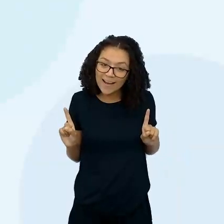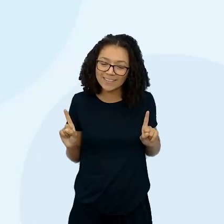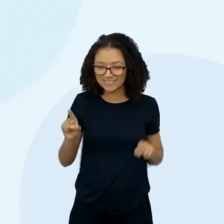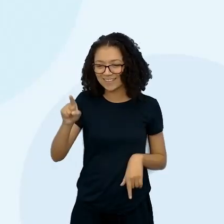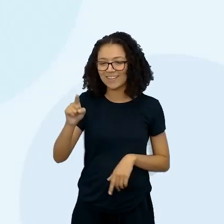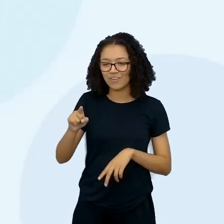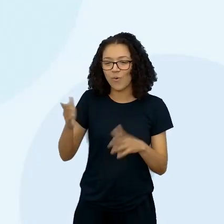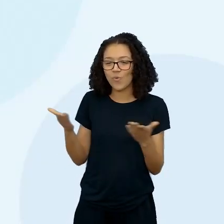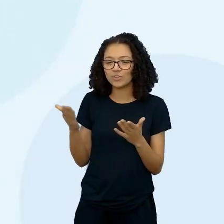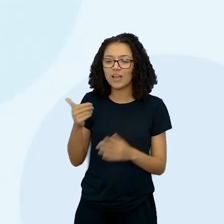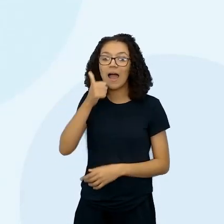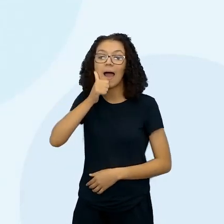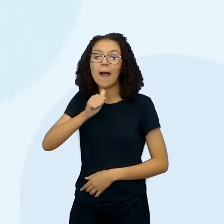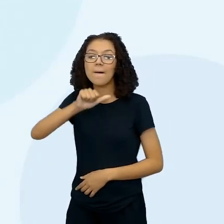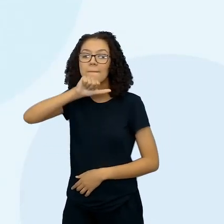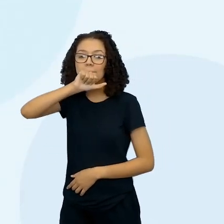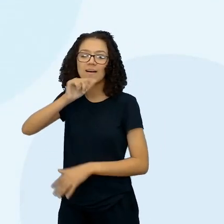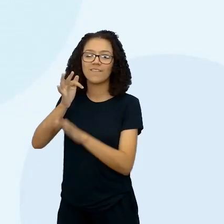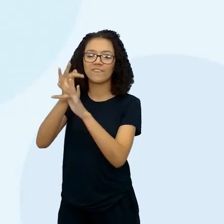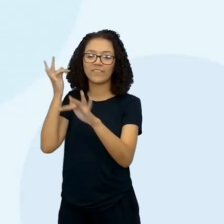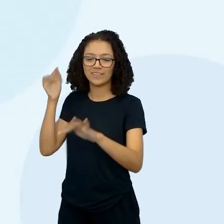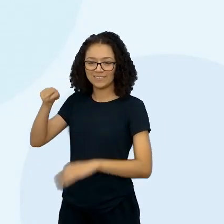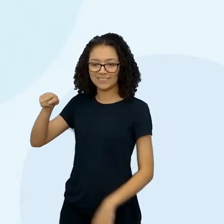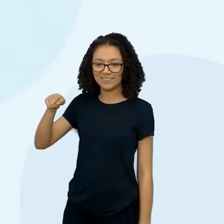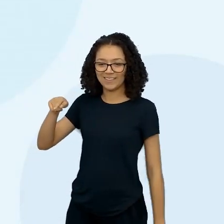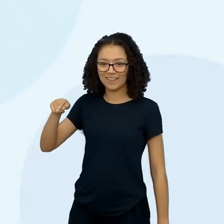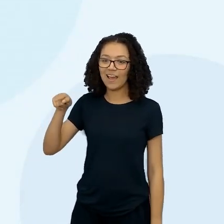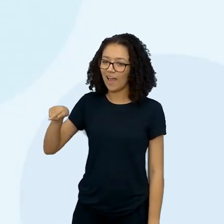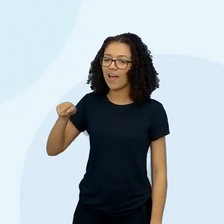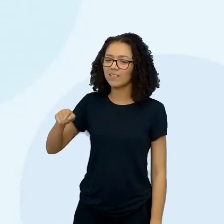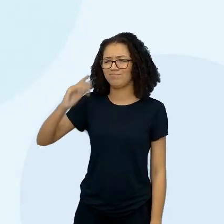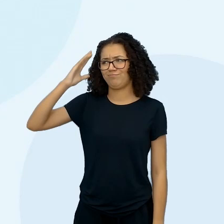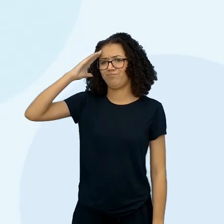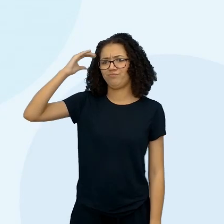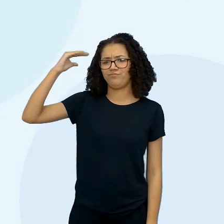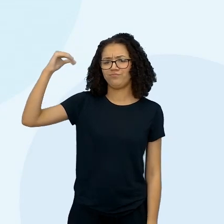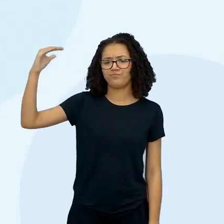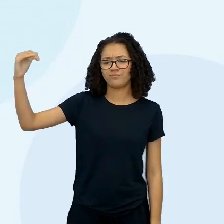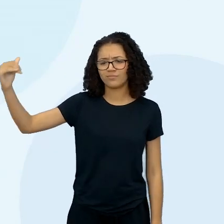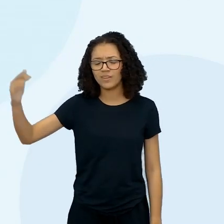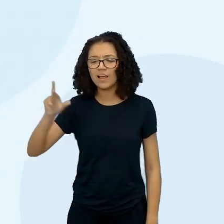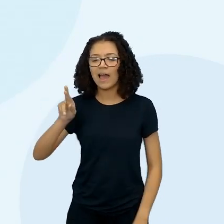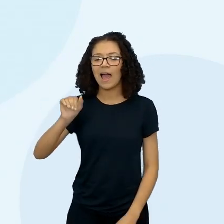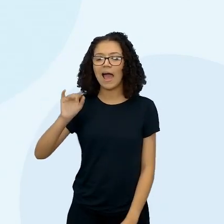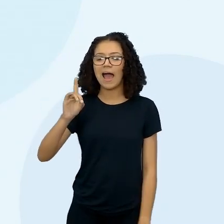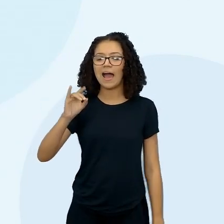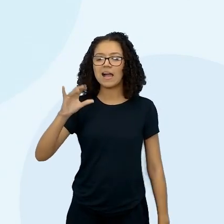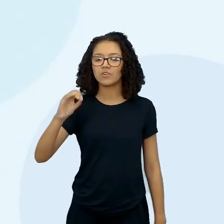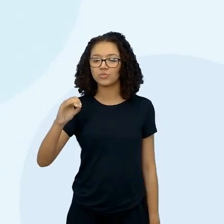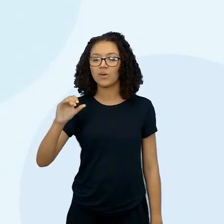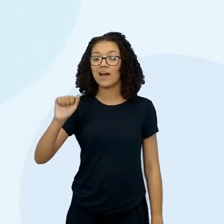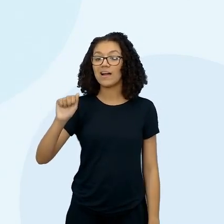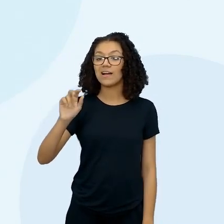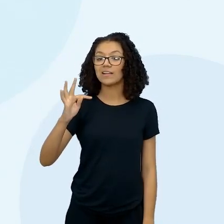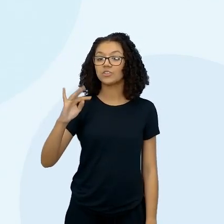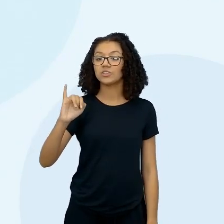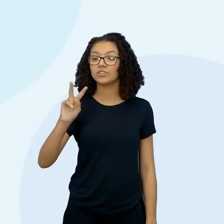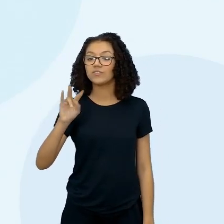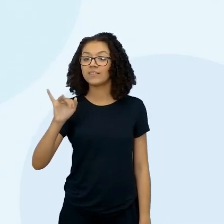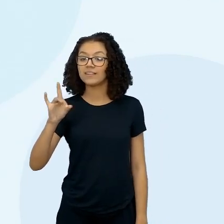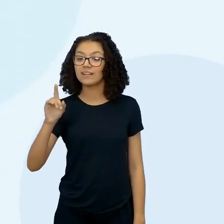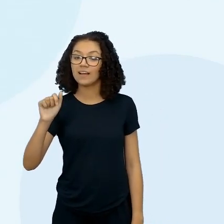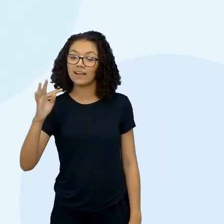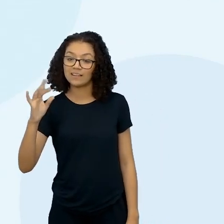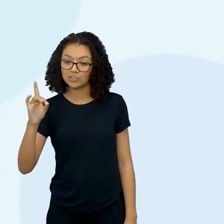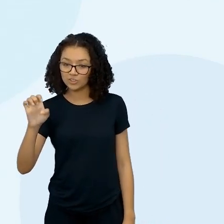física moderna, porque ela tem trabalhos, né, na parte de física atômica e radioatividade. E ela ganhou 2